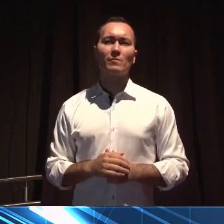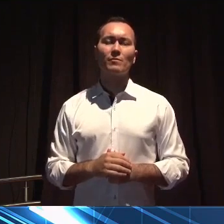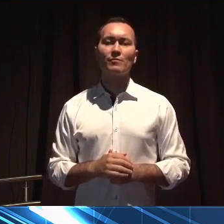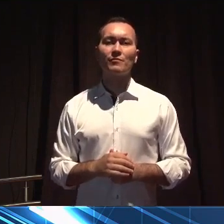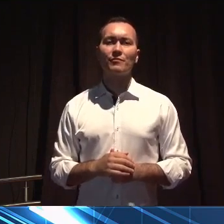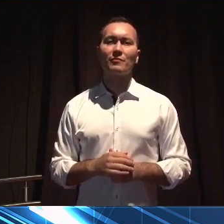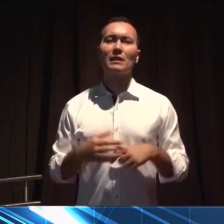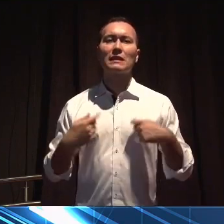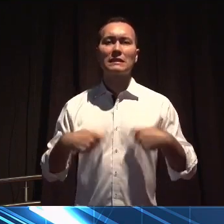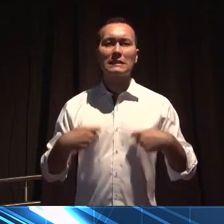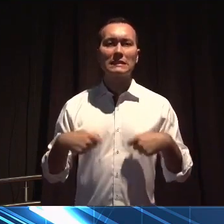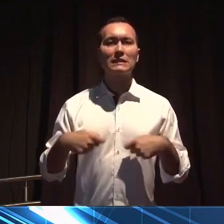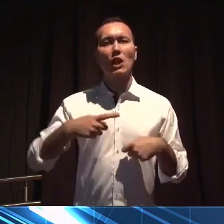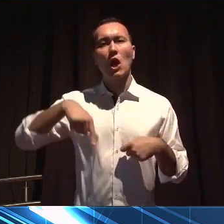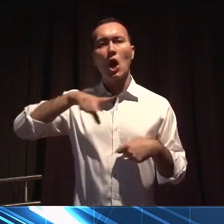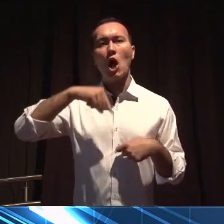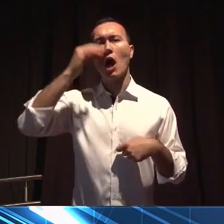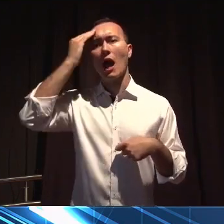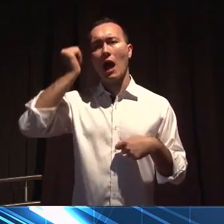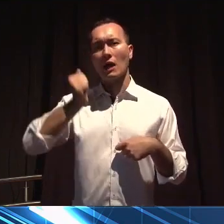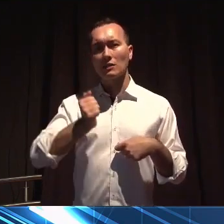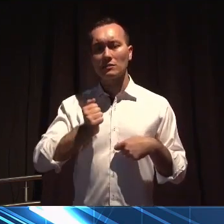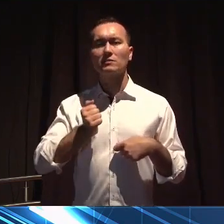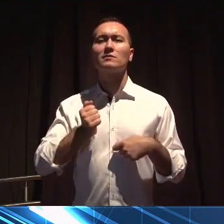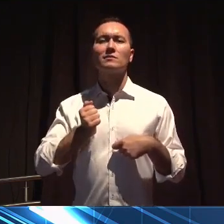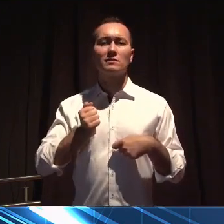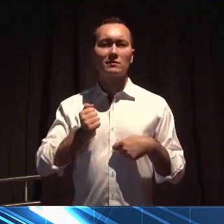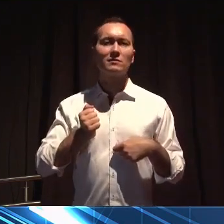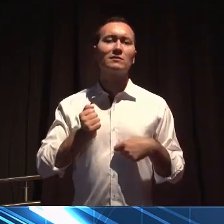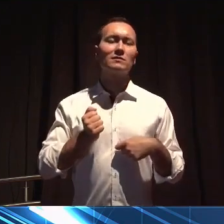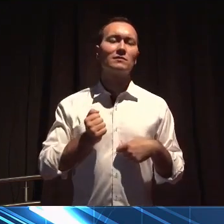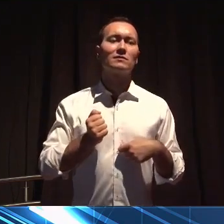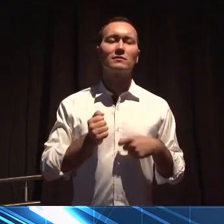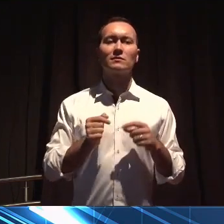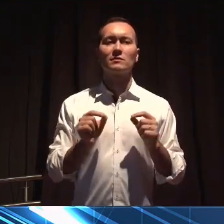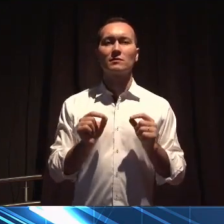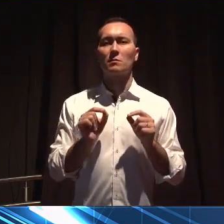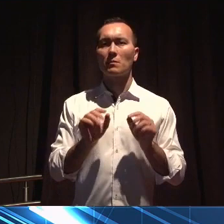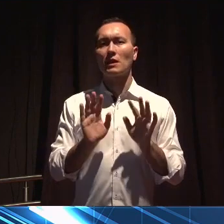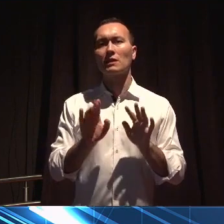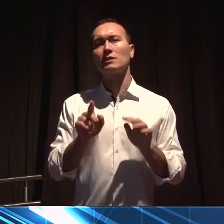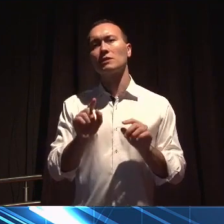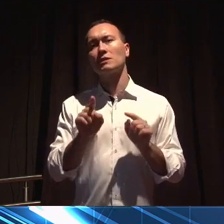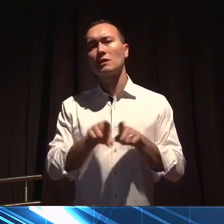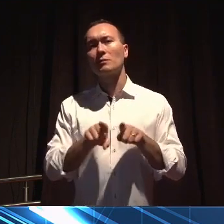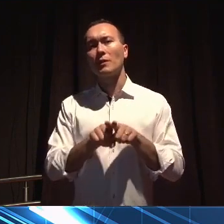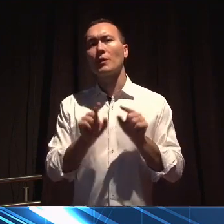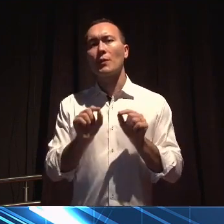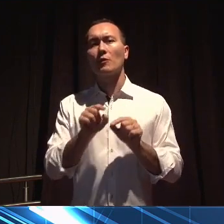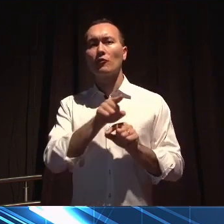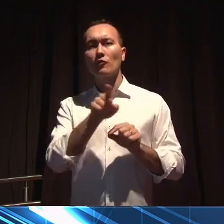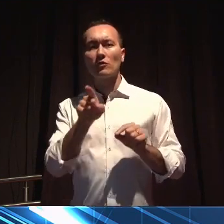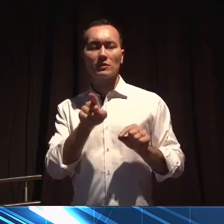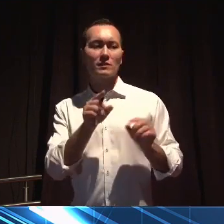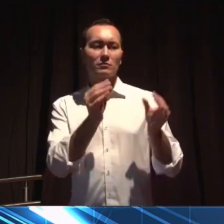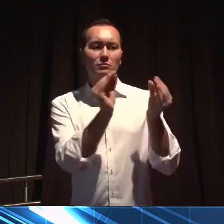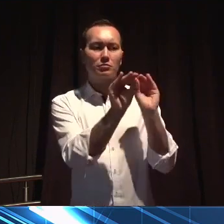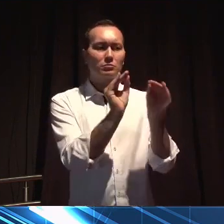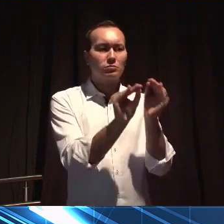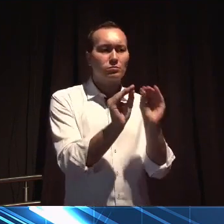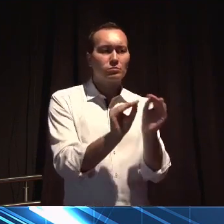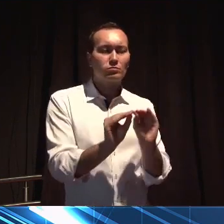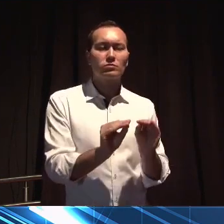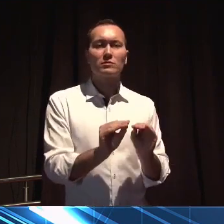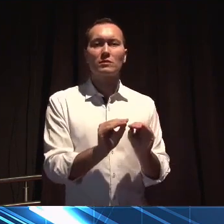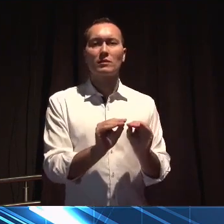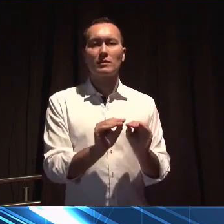extremamente necessário a gente saber, mas é extremamente necessário também a gente saber o que implementar e quando implementar, né? Então, na